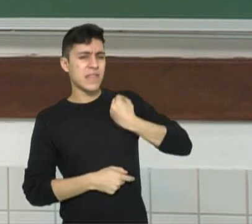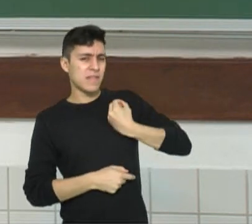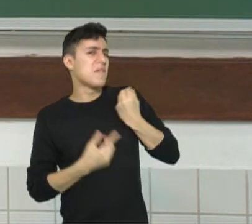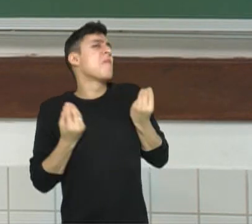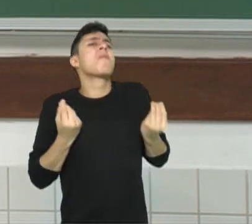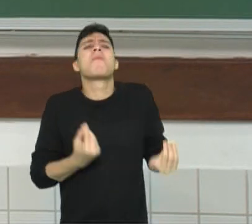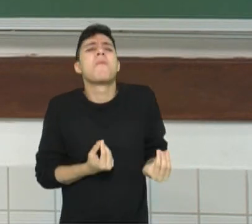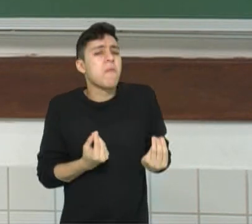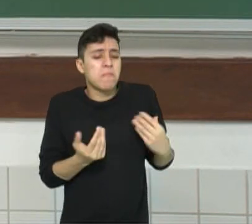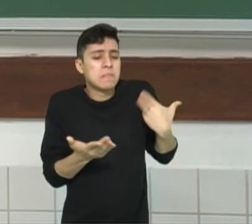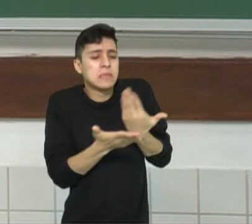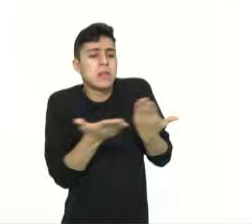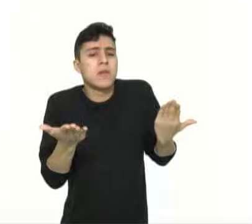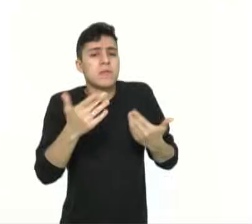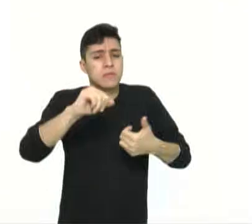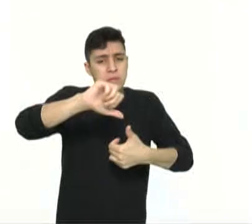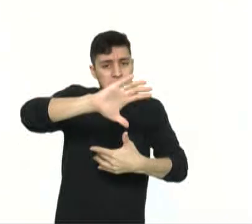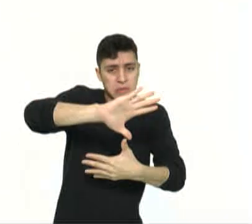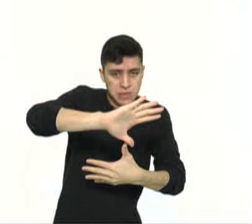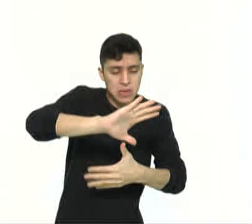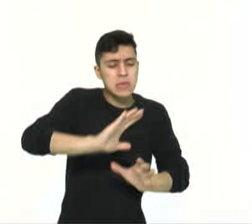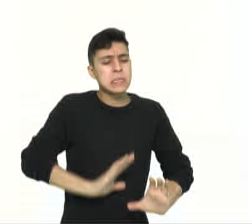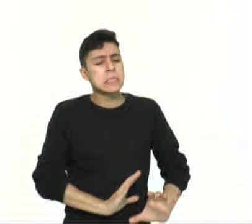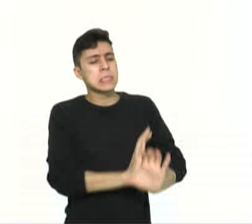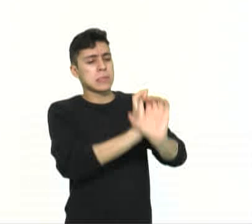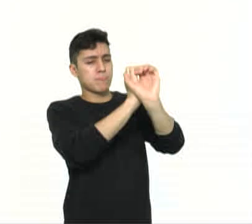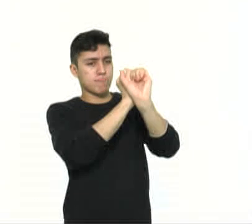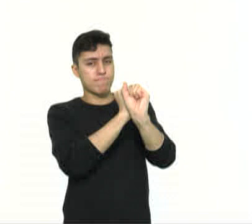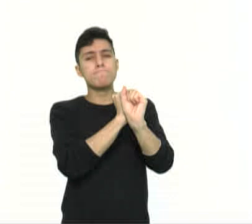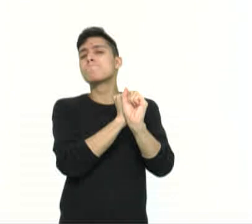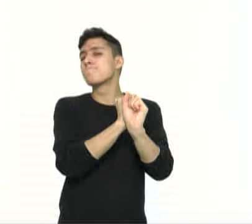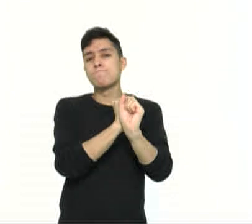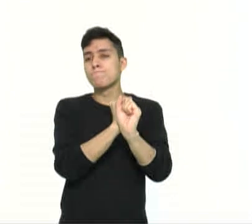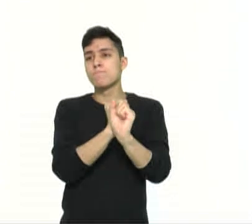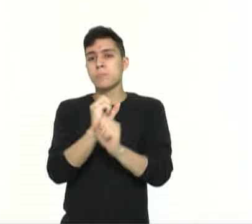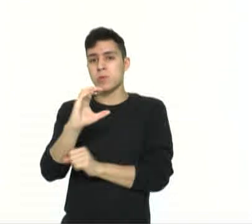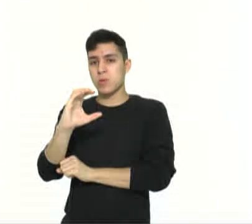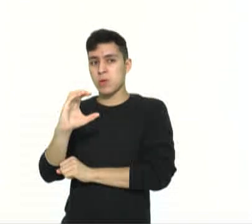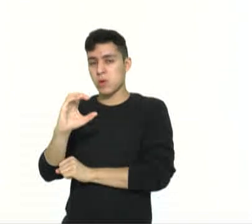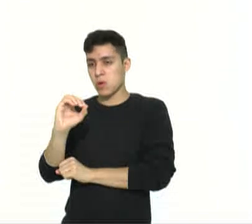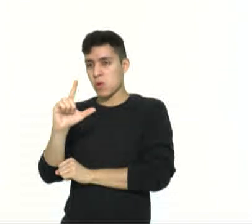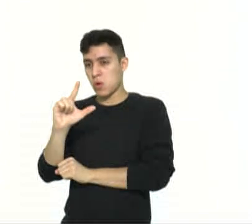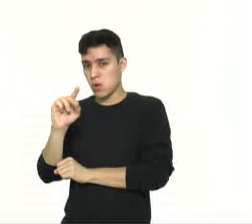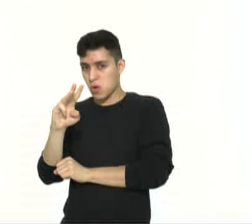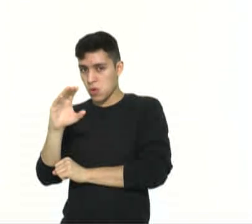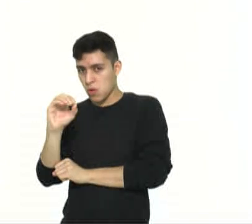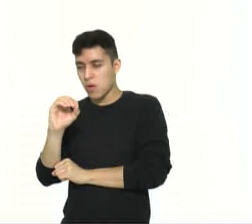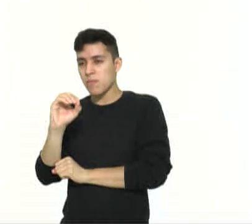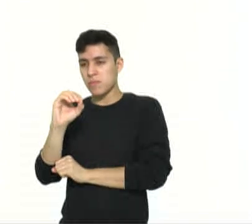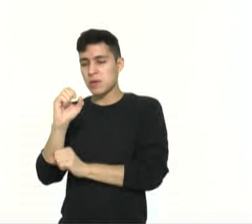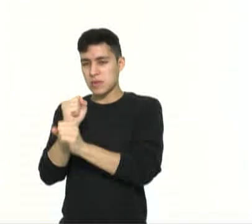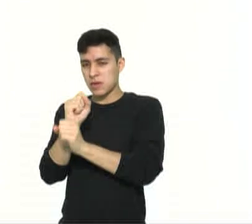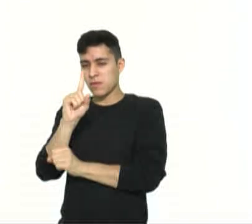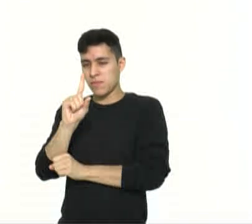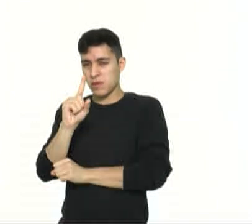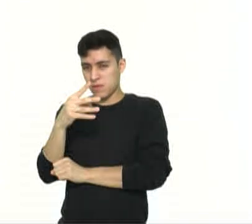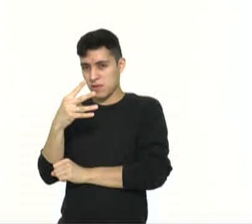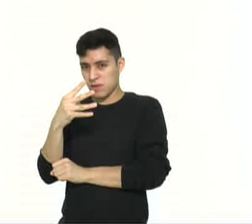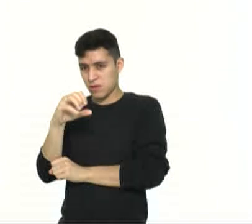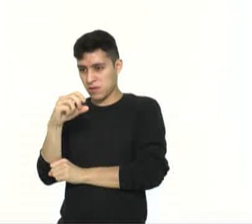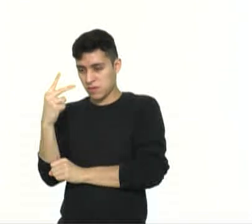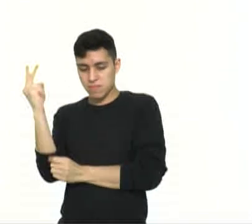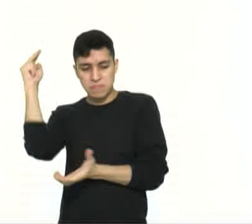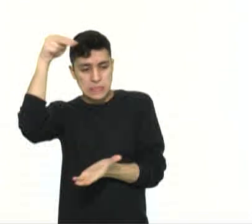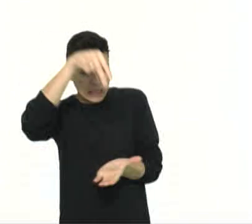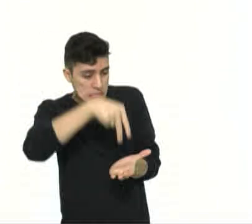nosso continente americano. Calcula-se que na data da chegada do Colombo, em 1492, viviam aqui na